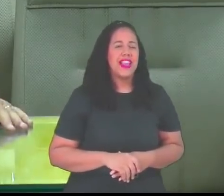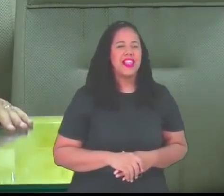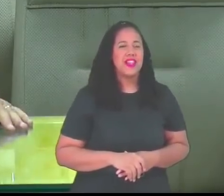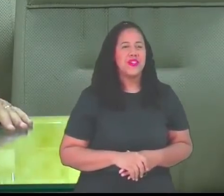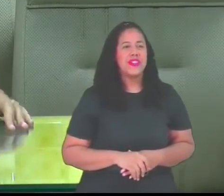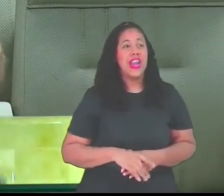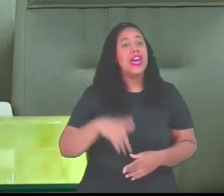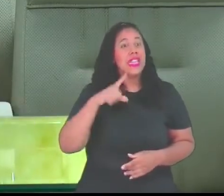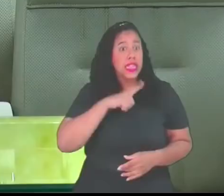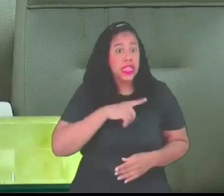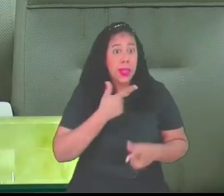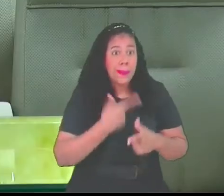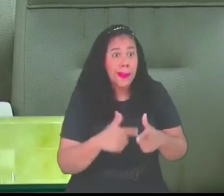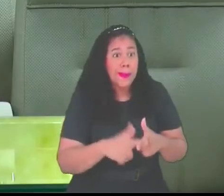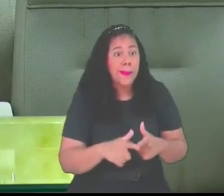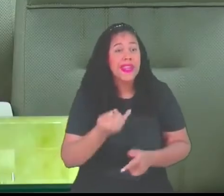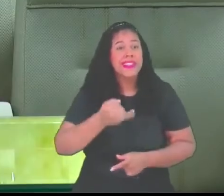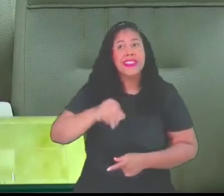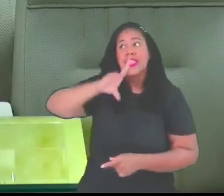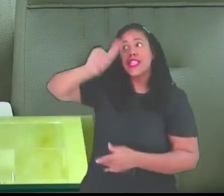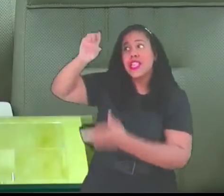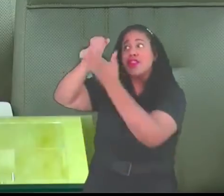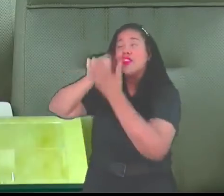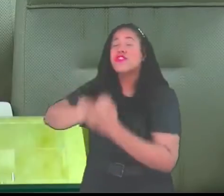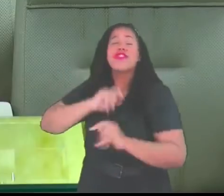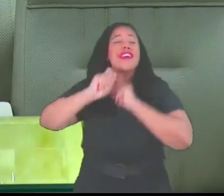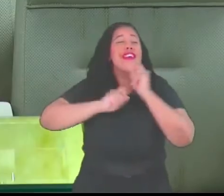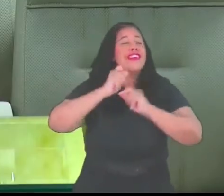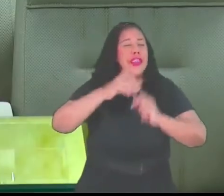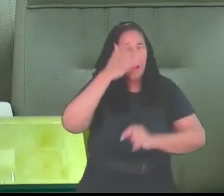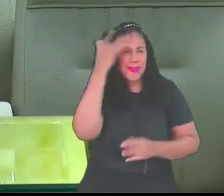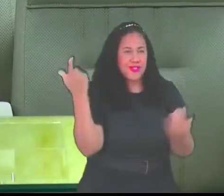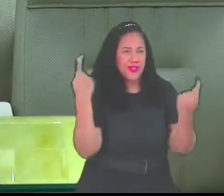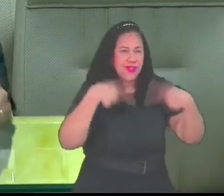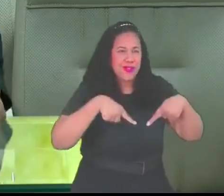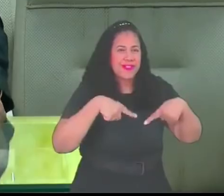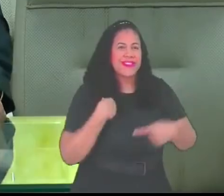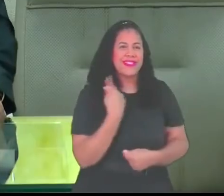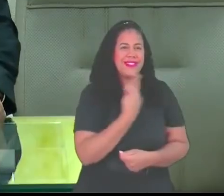Tem problema? Se Deus é por nós, quem será contra nós?